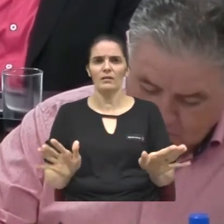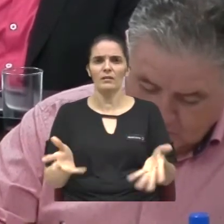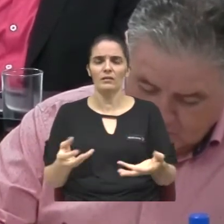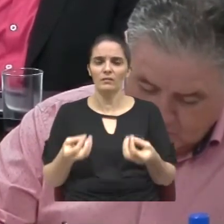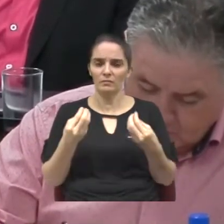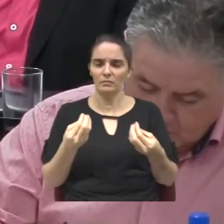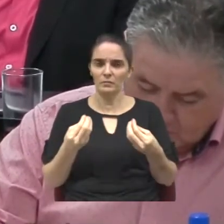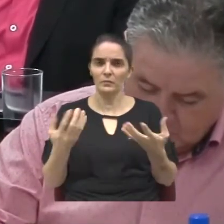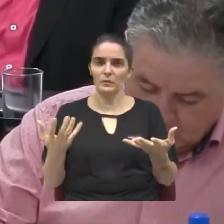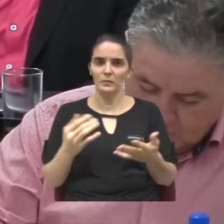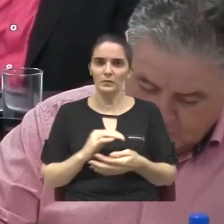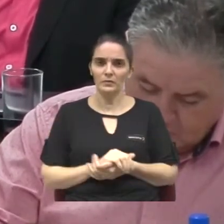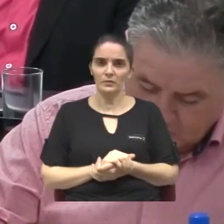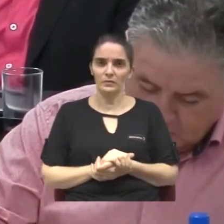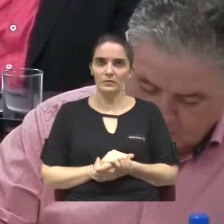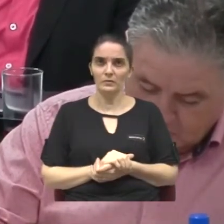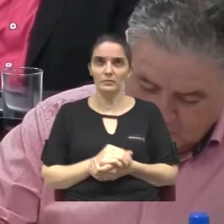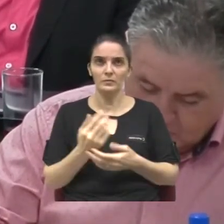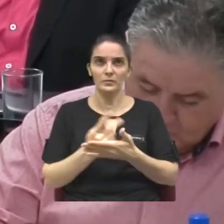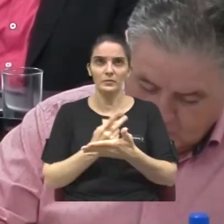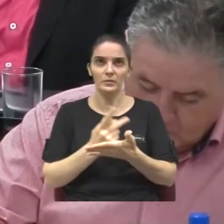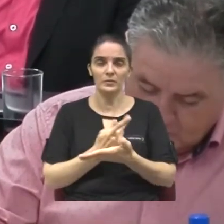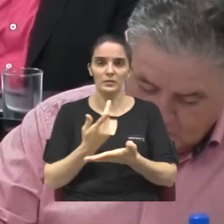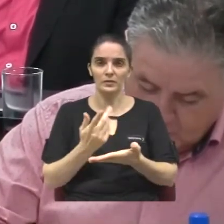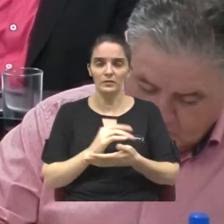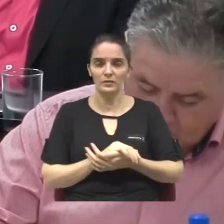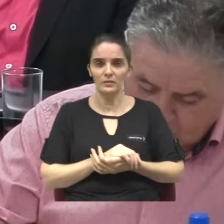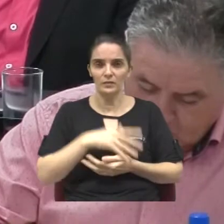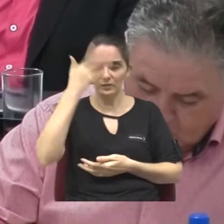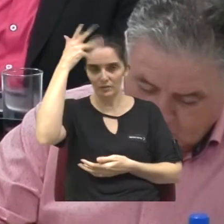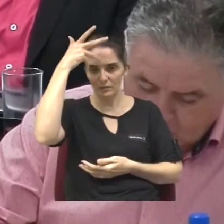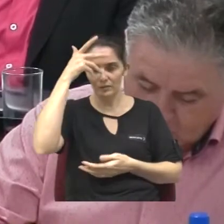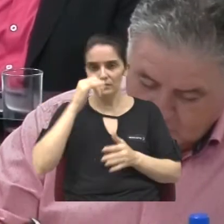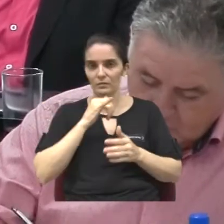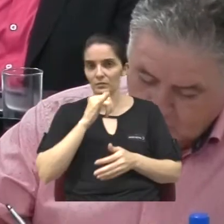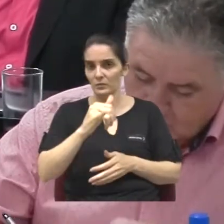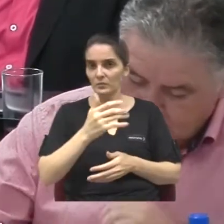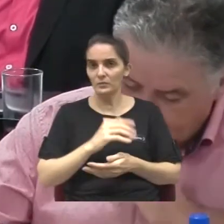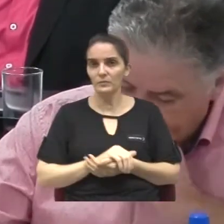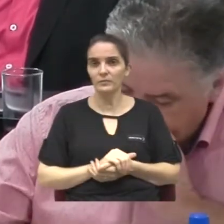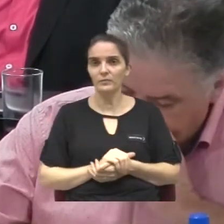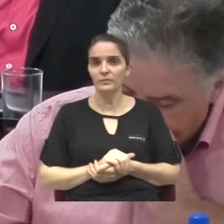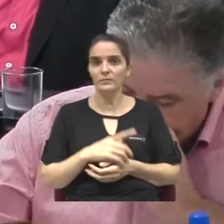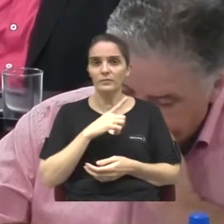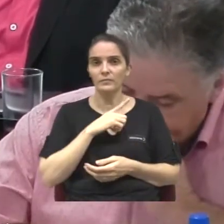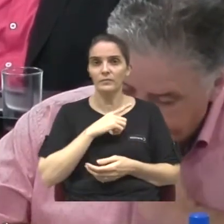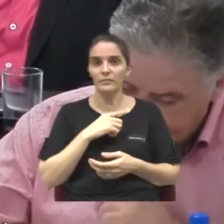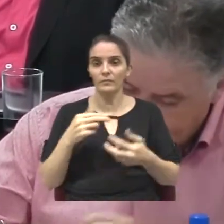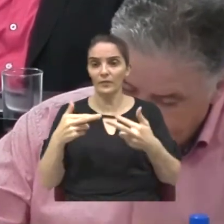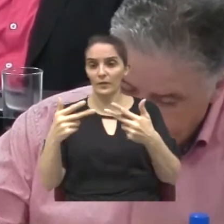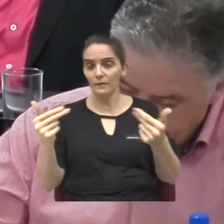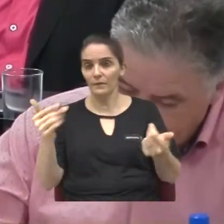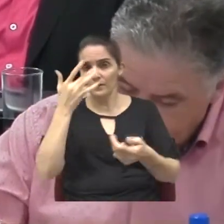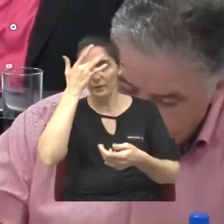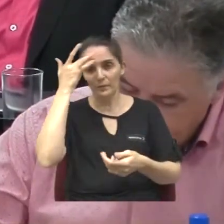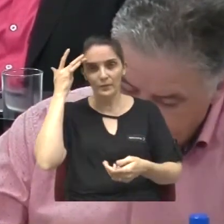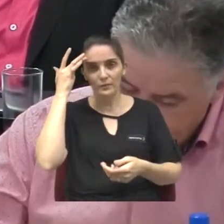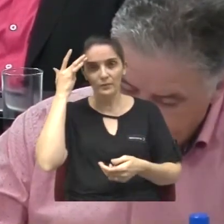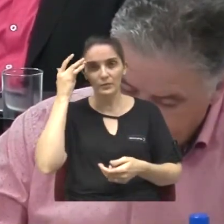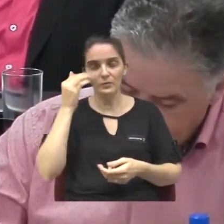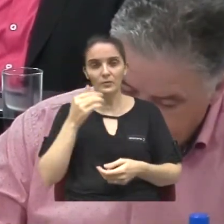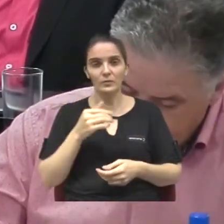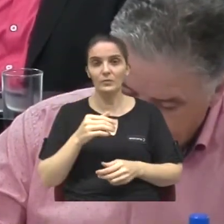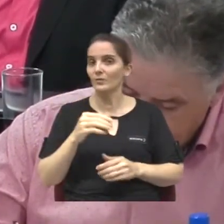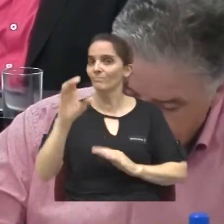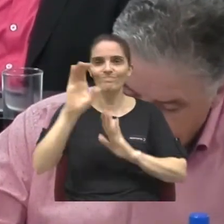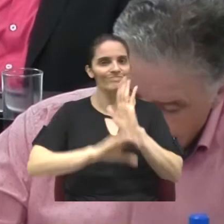só quais foram os vícios, quais foram os erros que a vereadora Érica citou. Nós tínhamos aqui vários comissionados desesperados, sabe por quê?